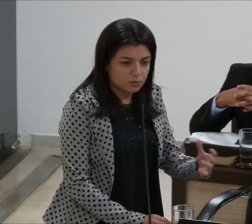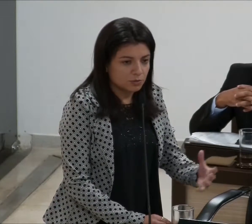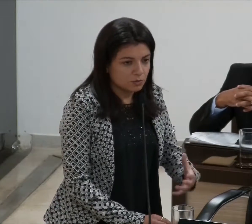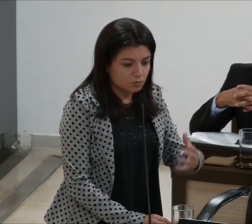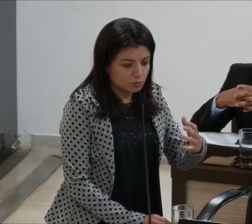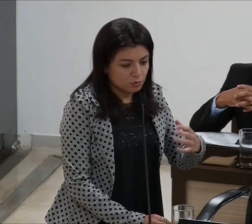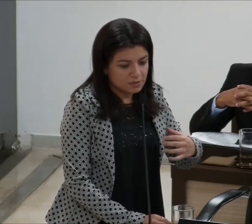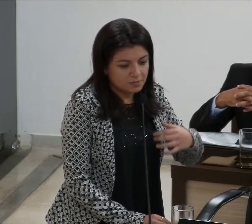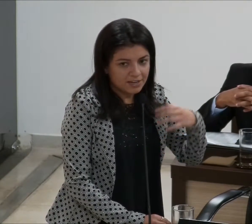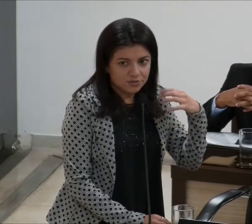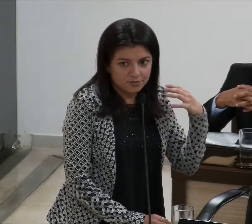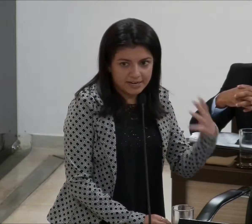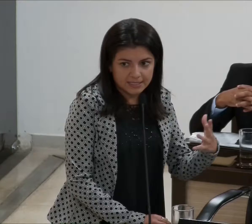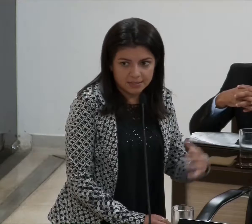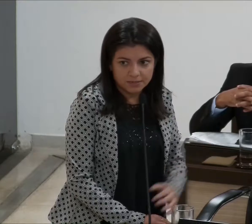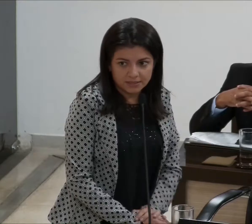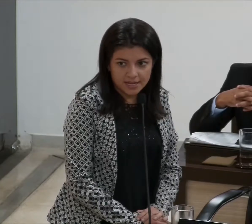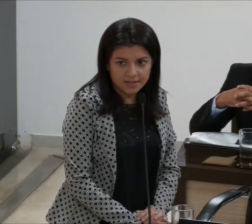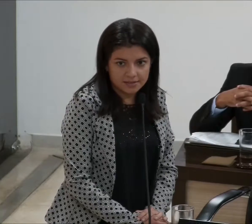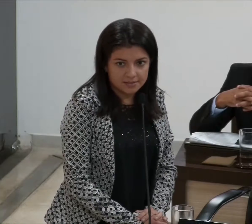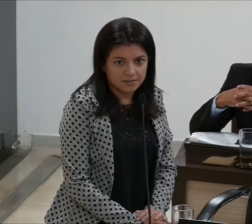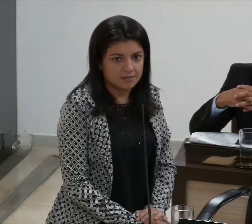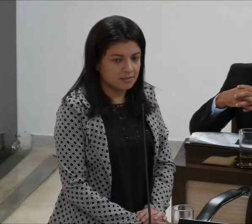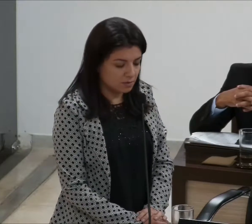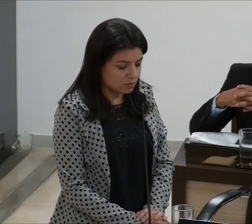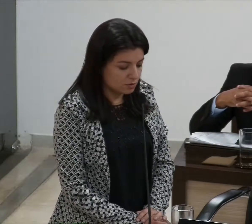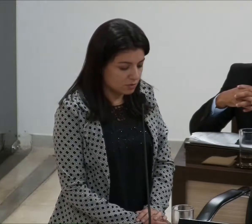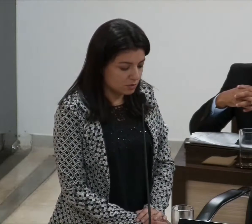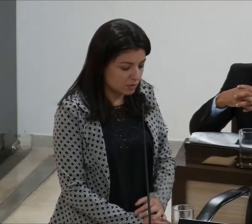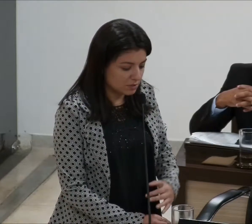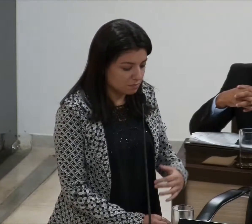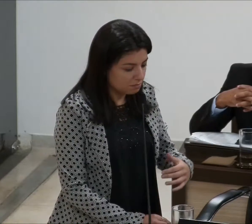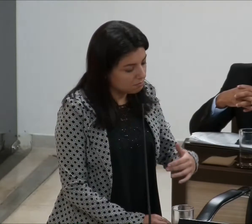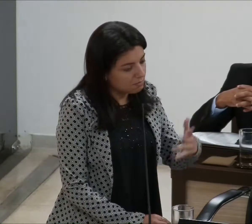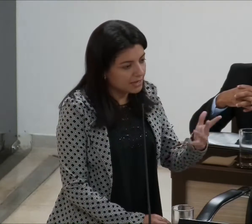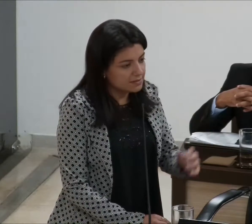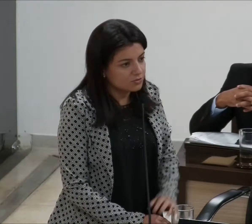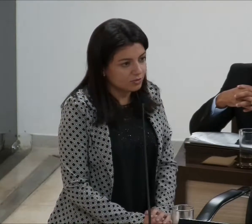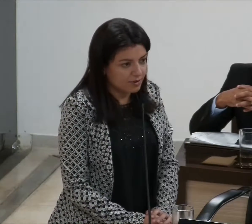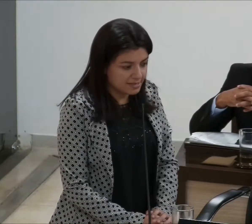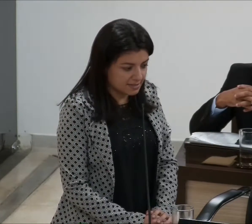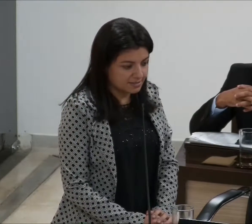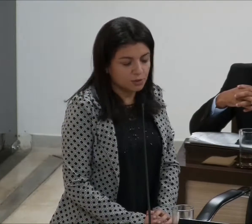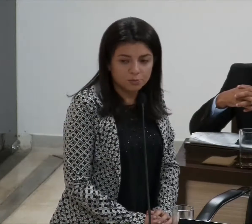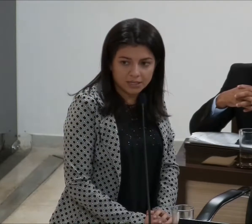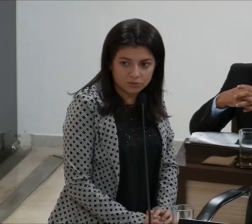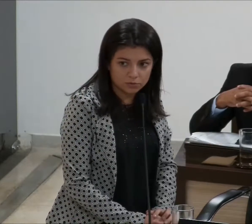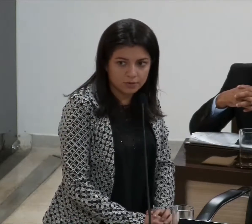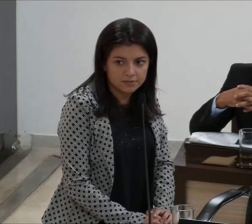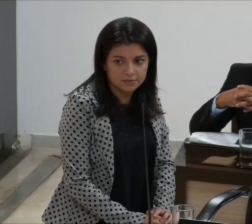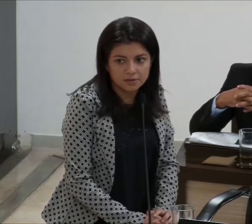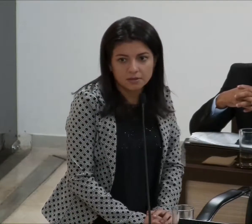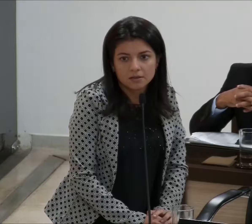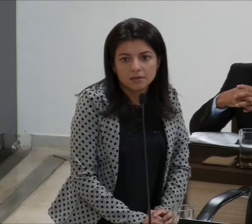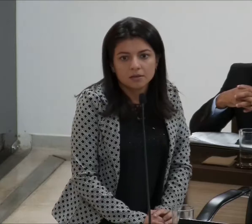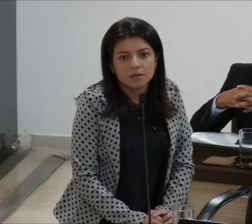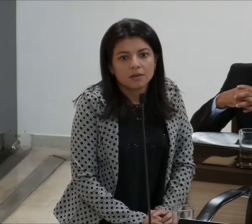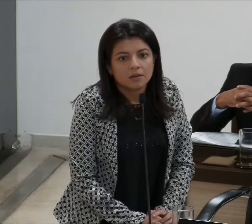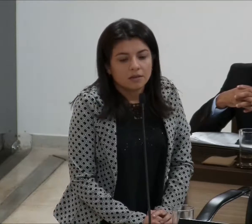as pessoas com suas mais diversas bandeiras e suas mais diversas denominações